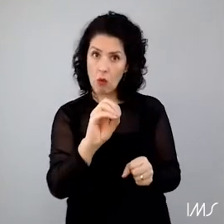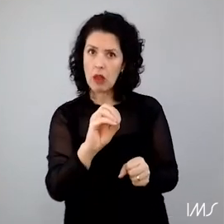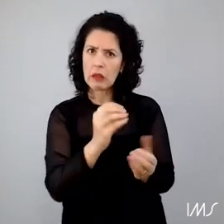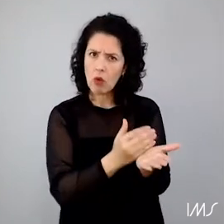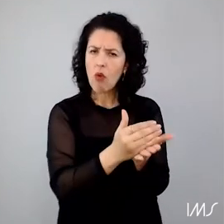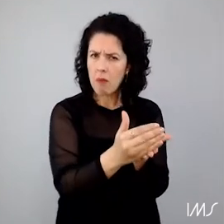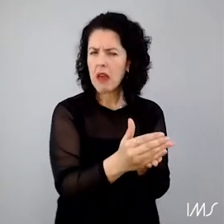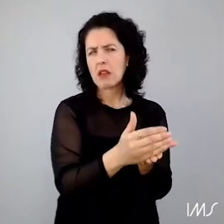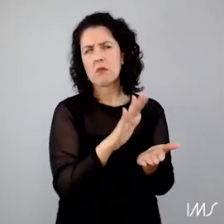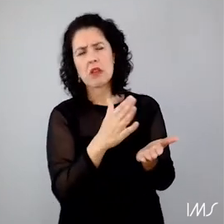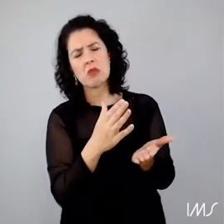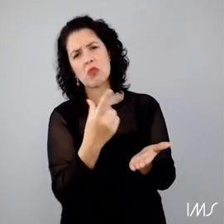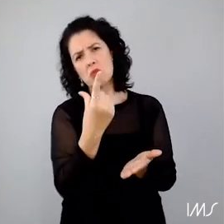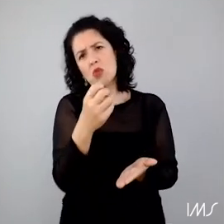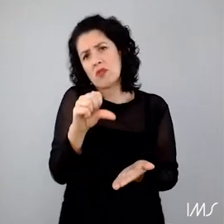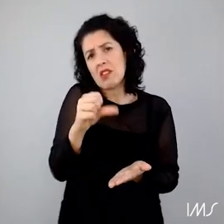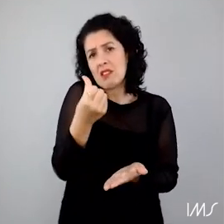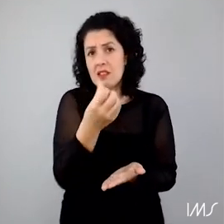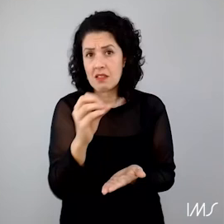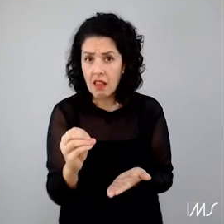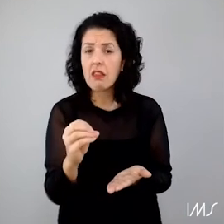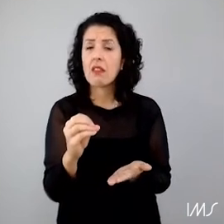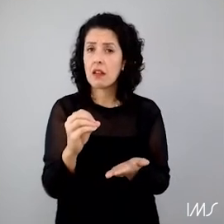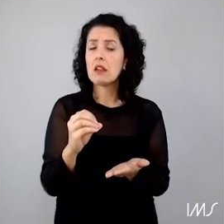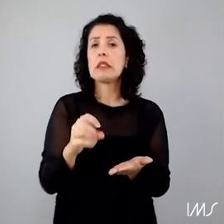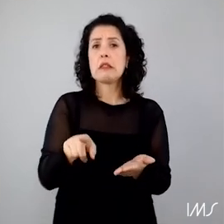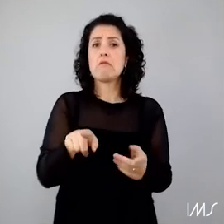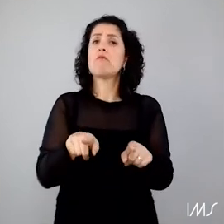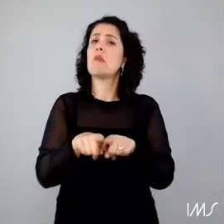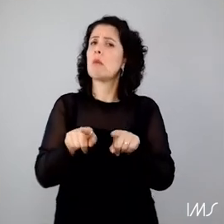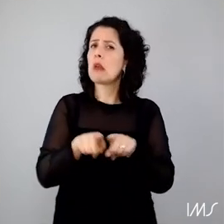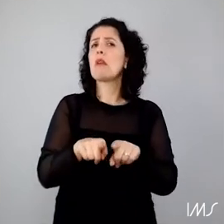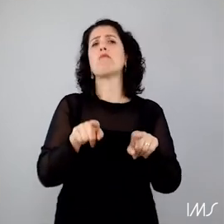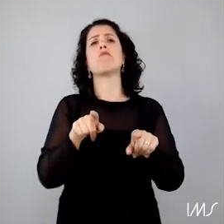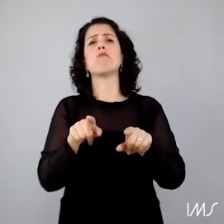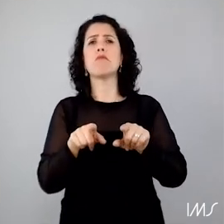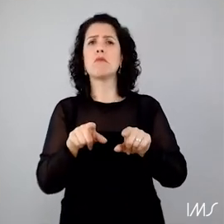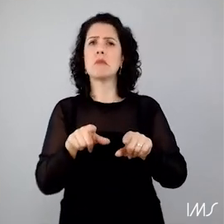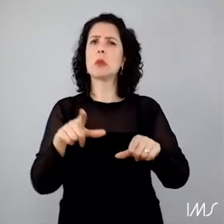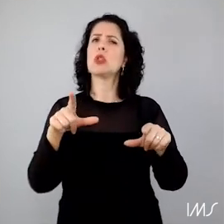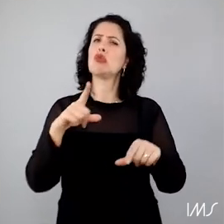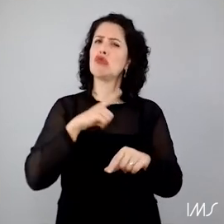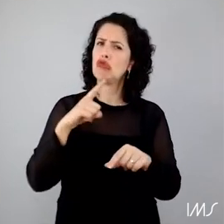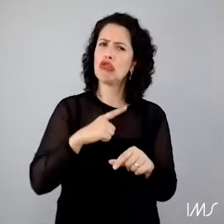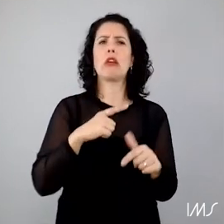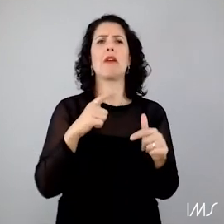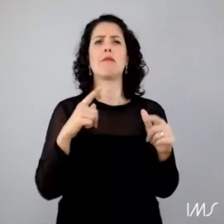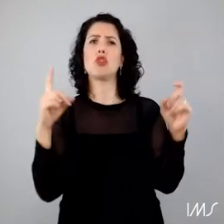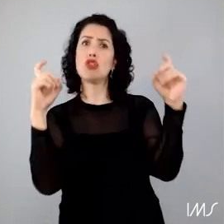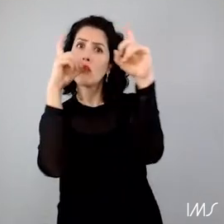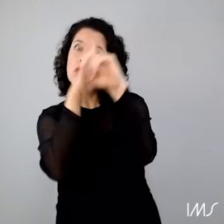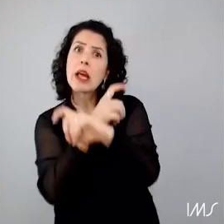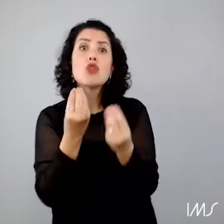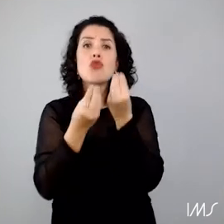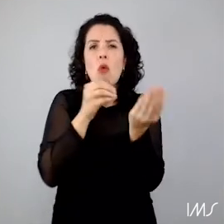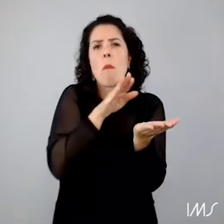antes, de meados dos anos 60, parte pela própria dificuldade da